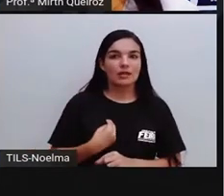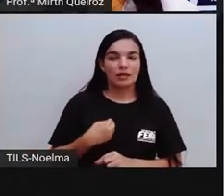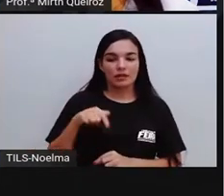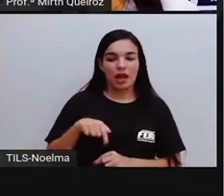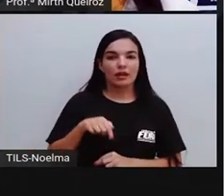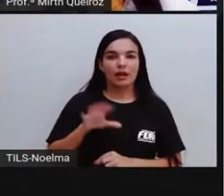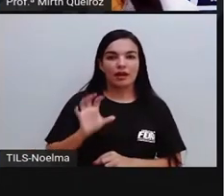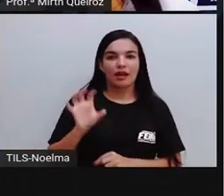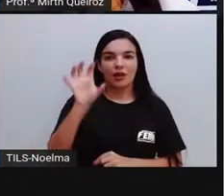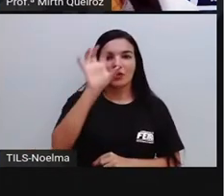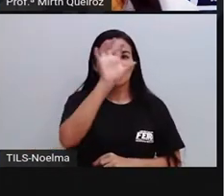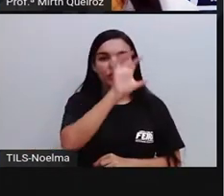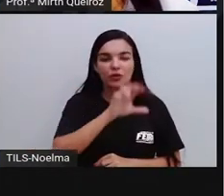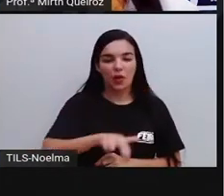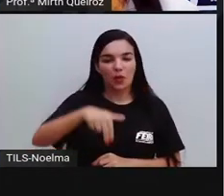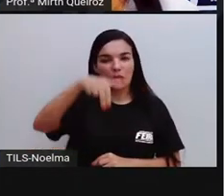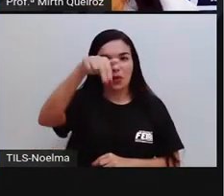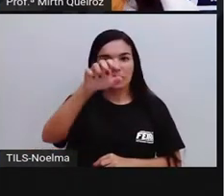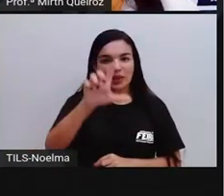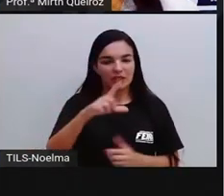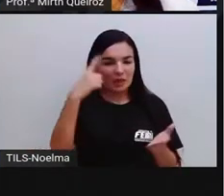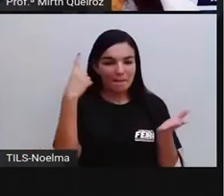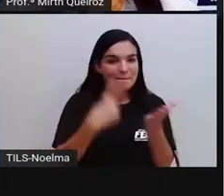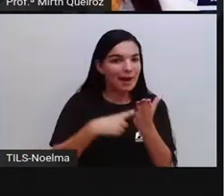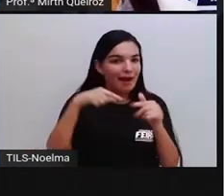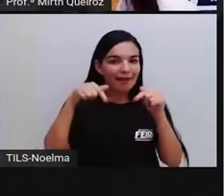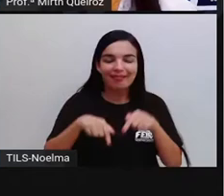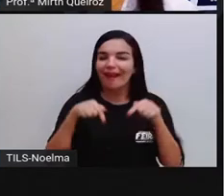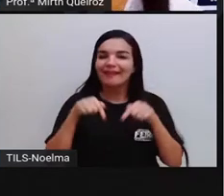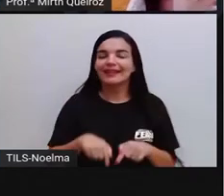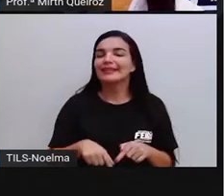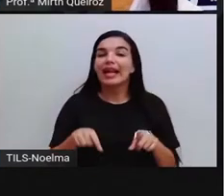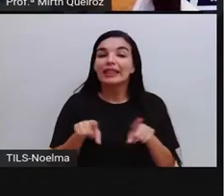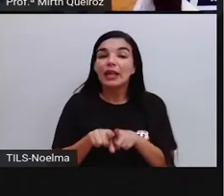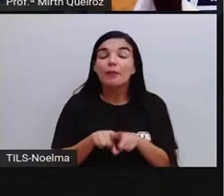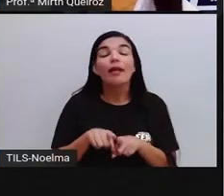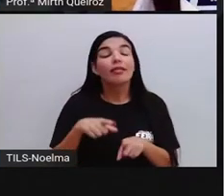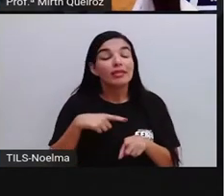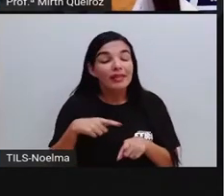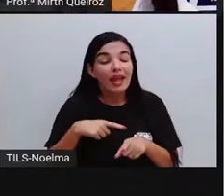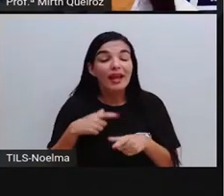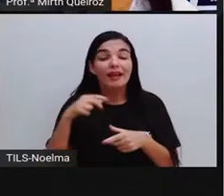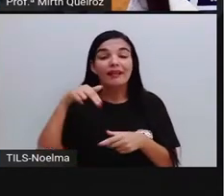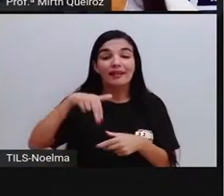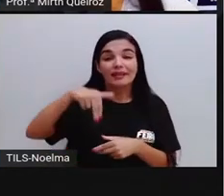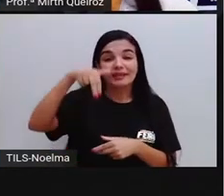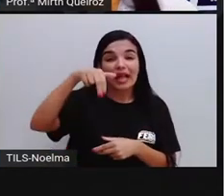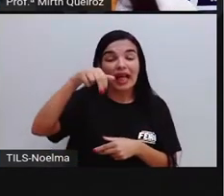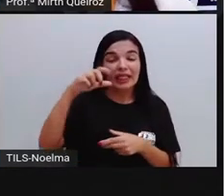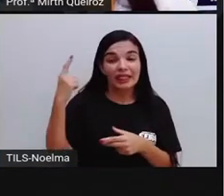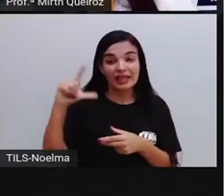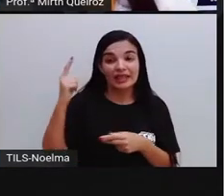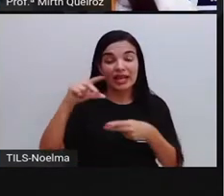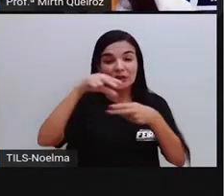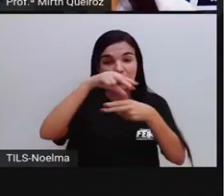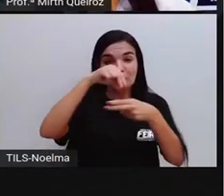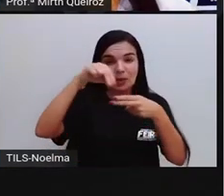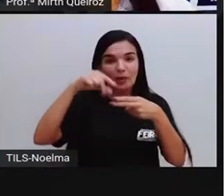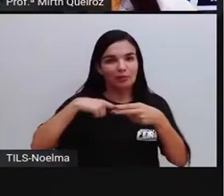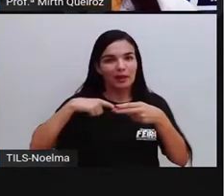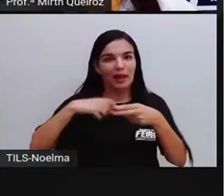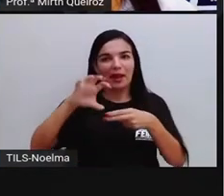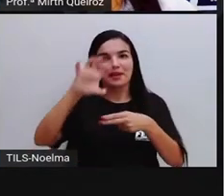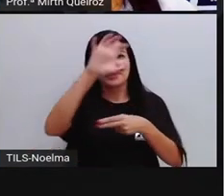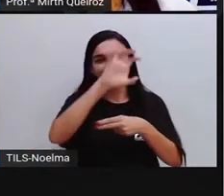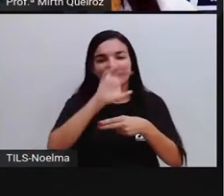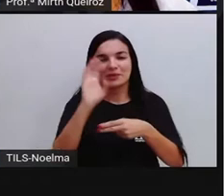região Nordeste, é uma marca da nossa região, porém, também nós já temos a literatura de cordel nas demais regiões do